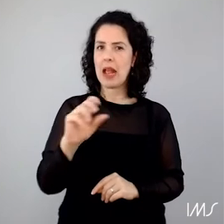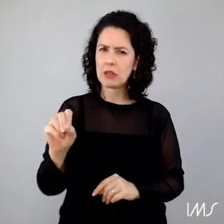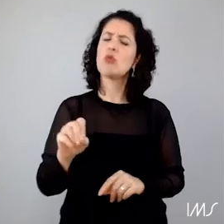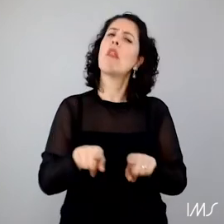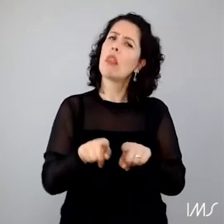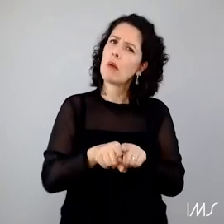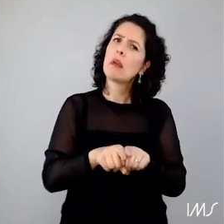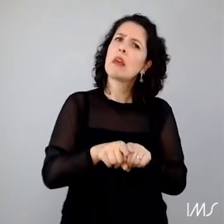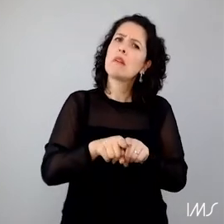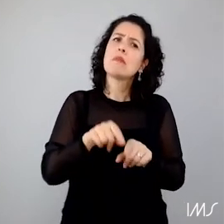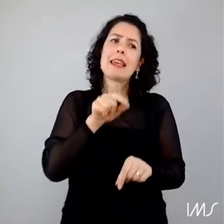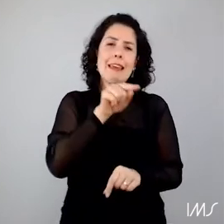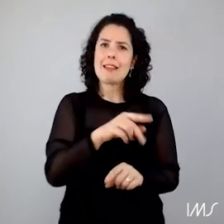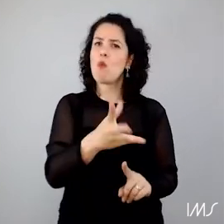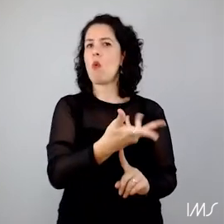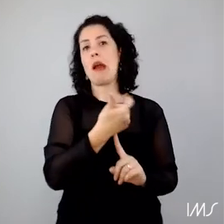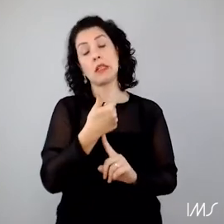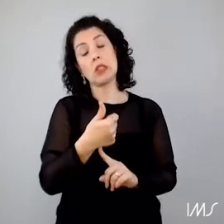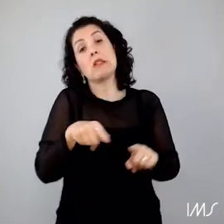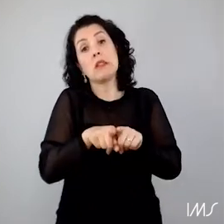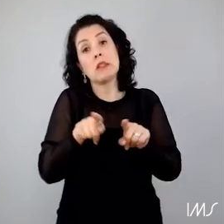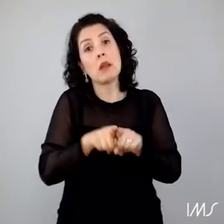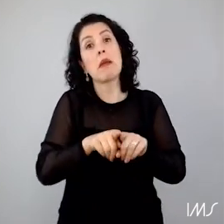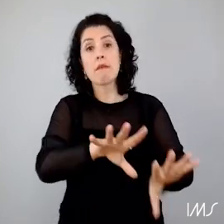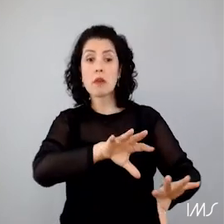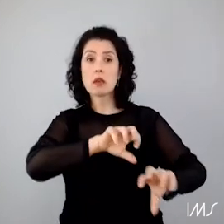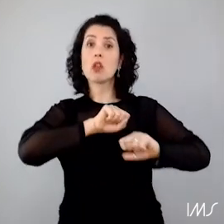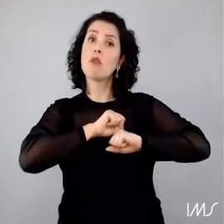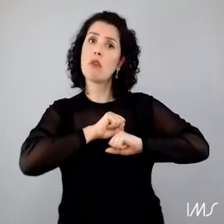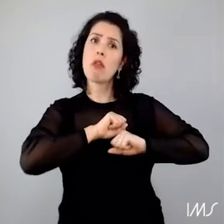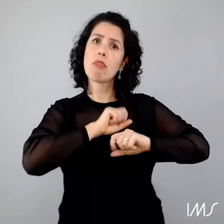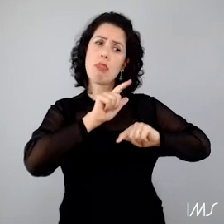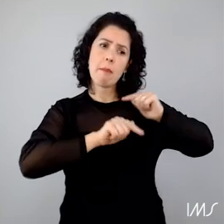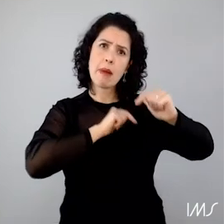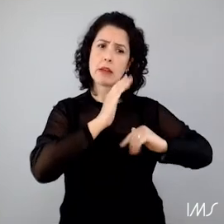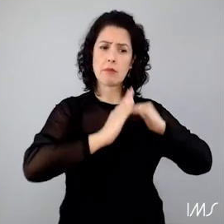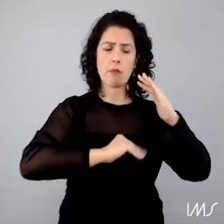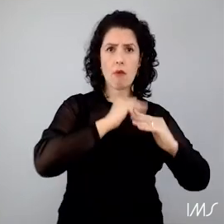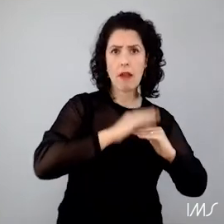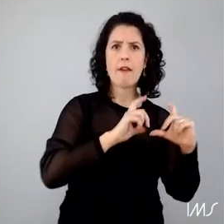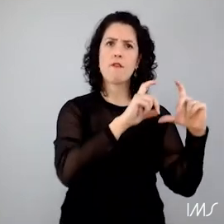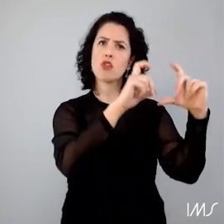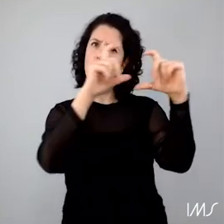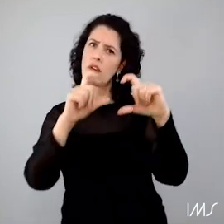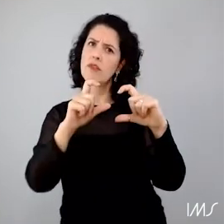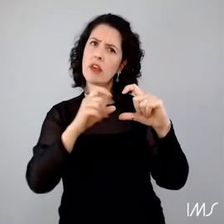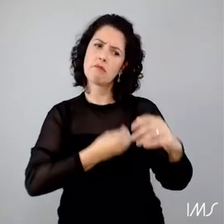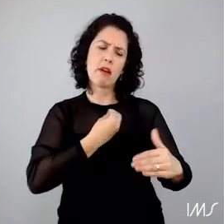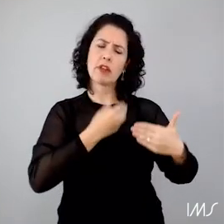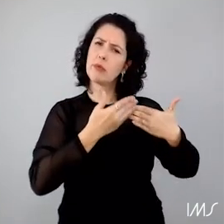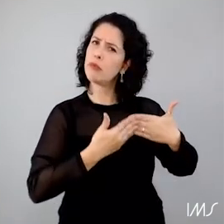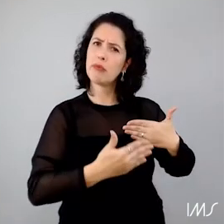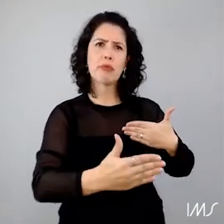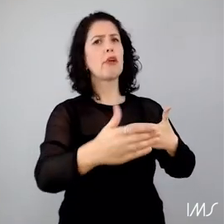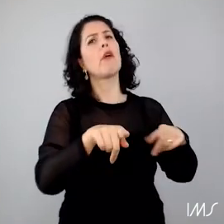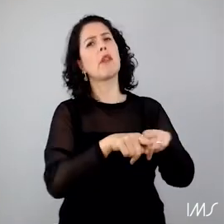a fotografia e se dedicou a desenvolvê-la de forma ampla, né, de forma expandida, enfim.